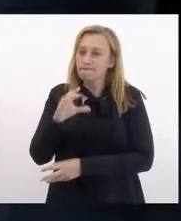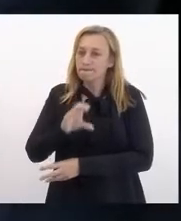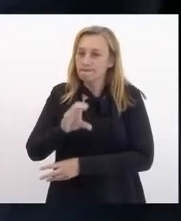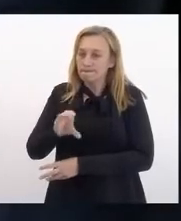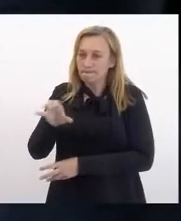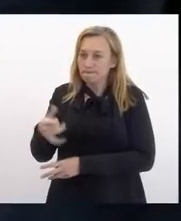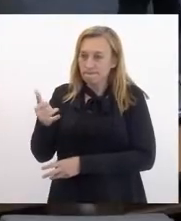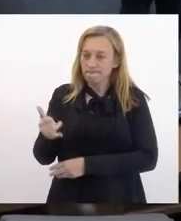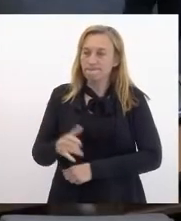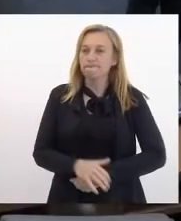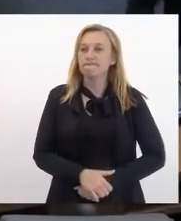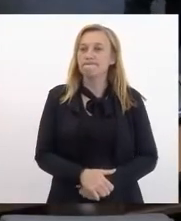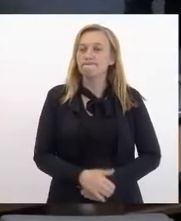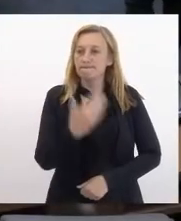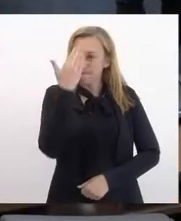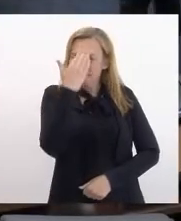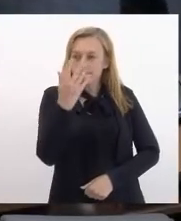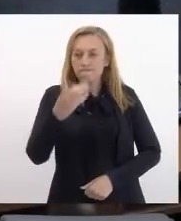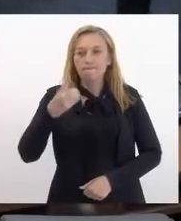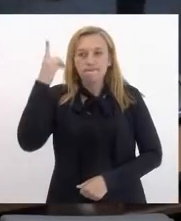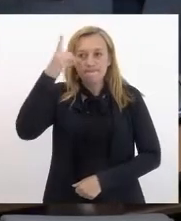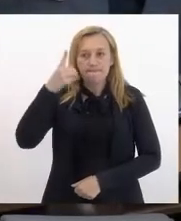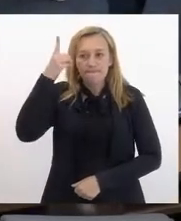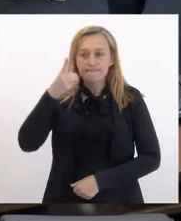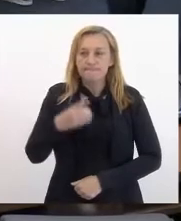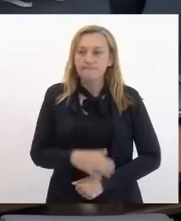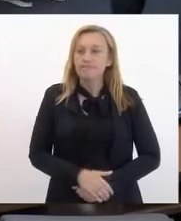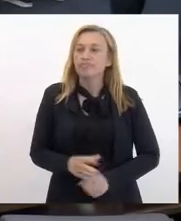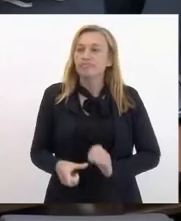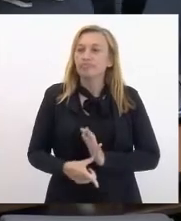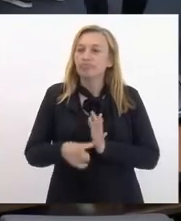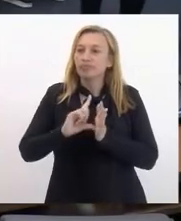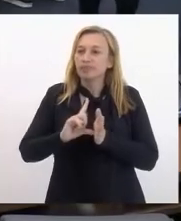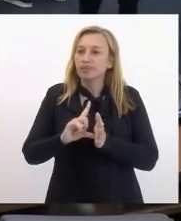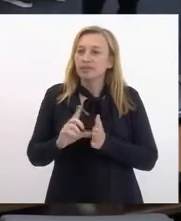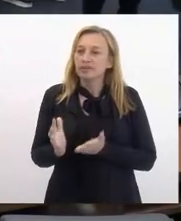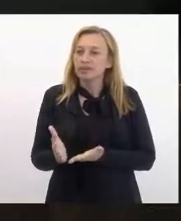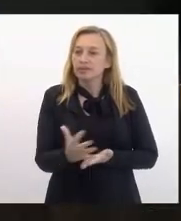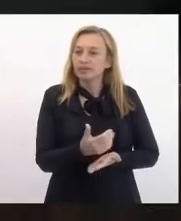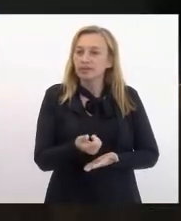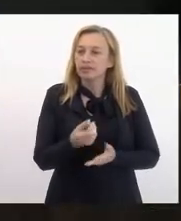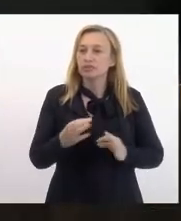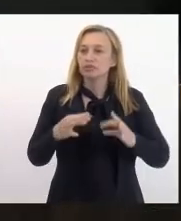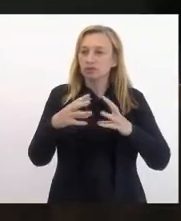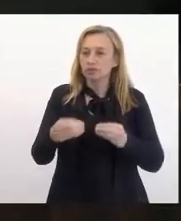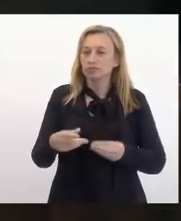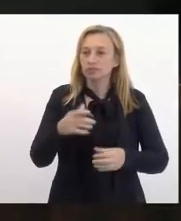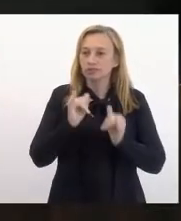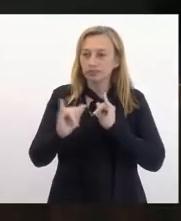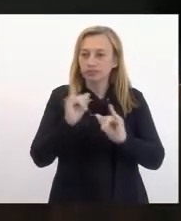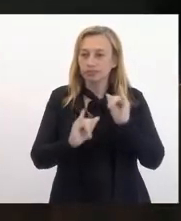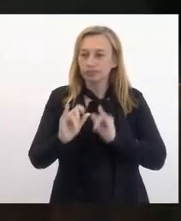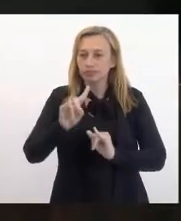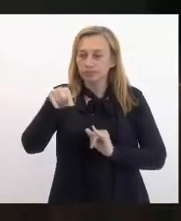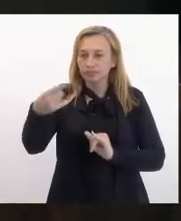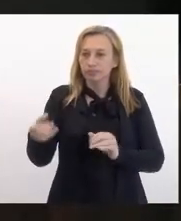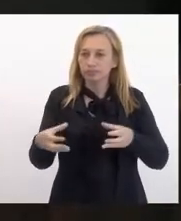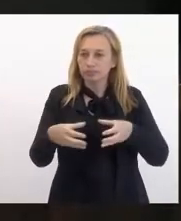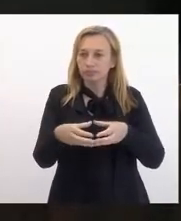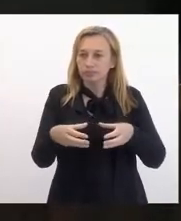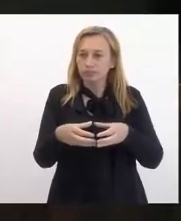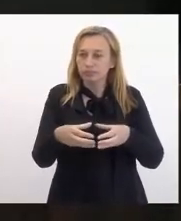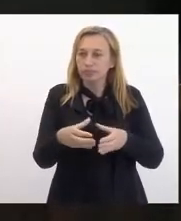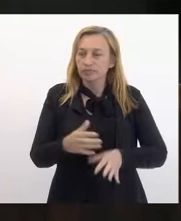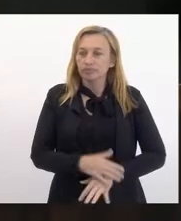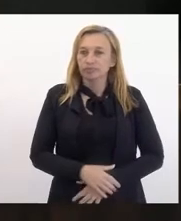CCJ. Obrigado, deputado. Antes de colher aqui o parecer da próxima comissão, eu,